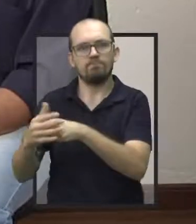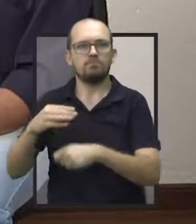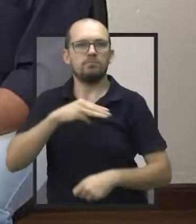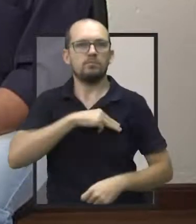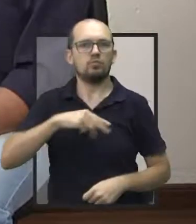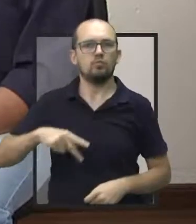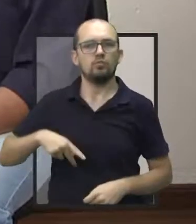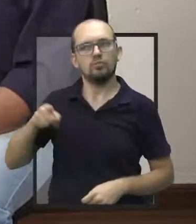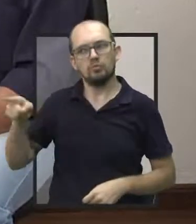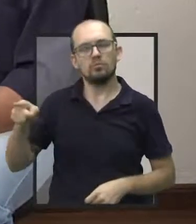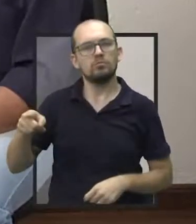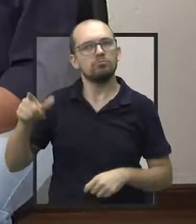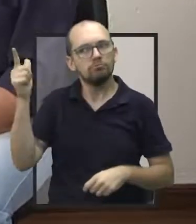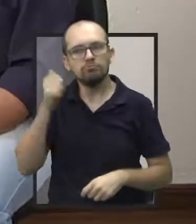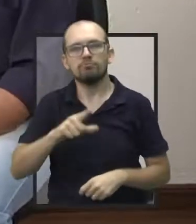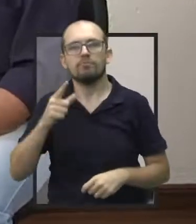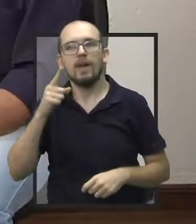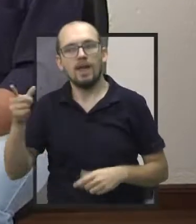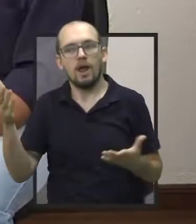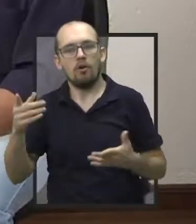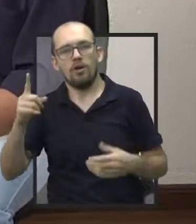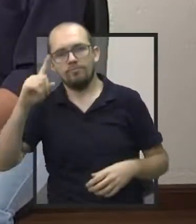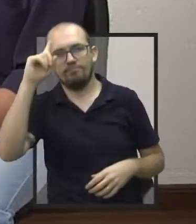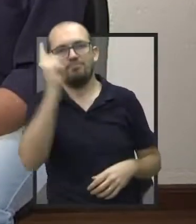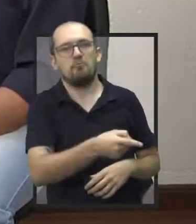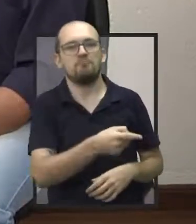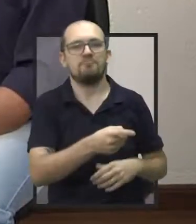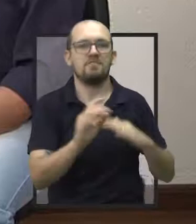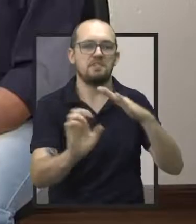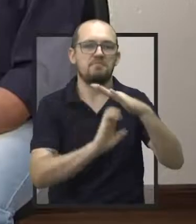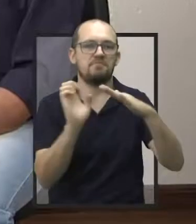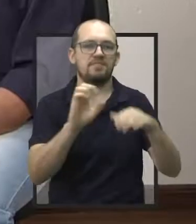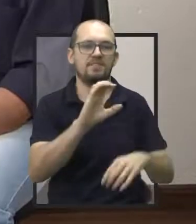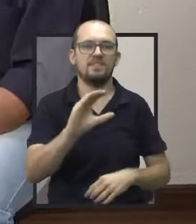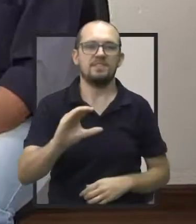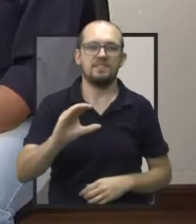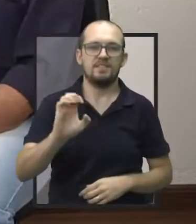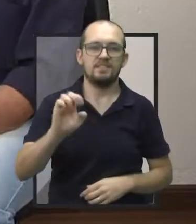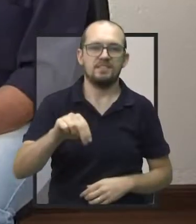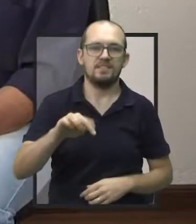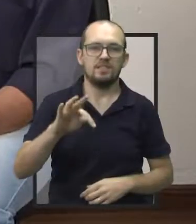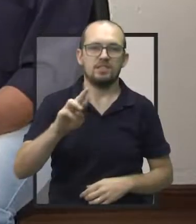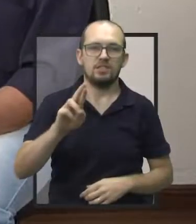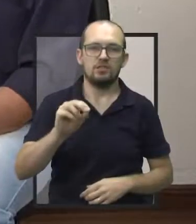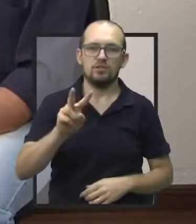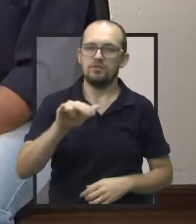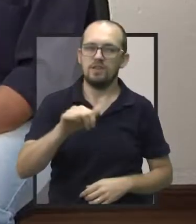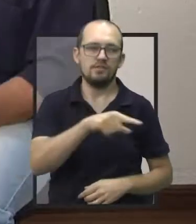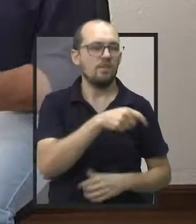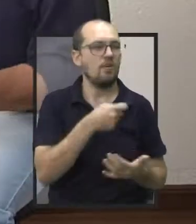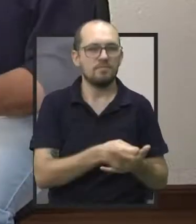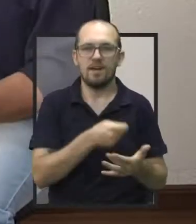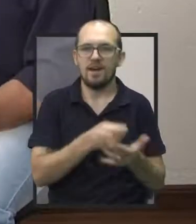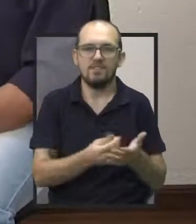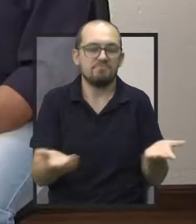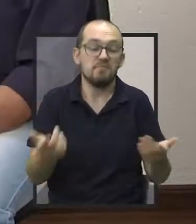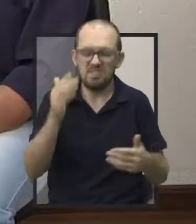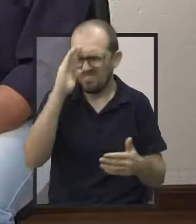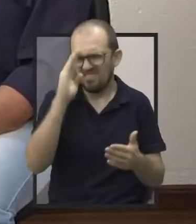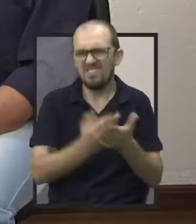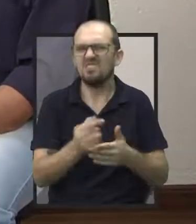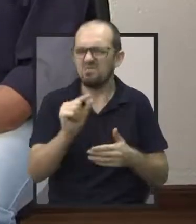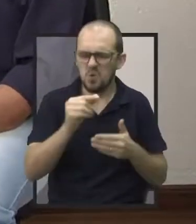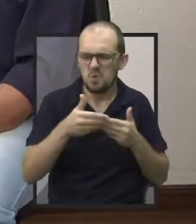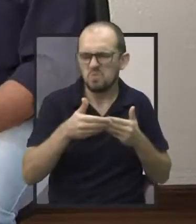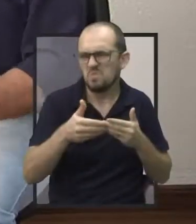ministério público obrigasse a concessionária colocar as iluminações como eu já disse eu acredito que já num curto espaço de tempo